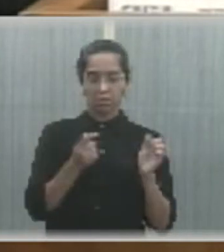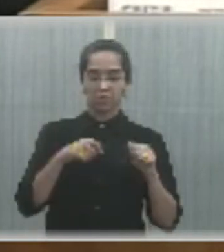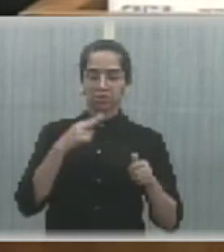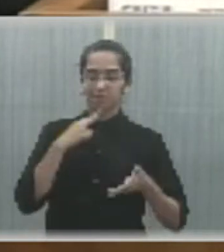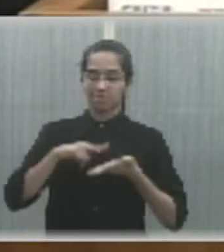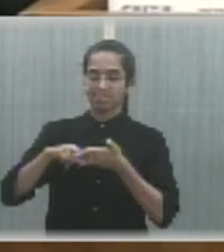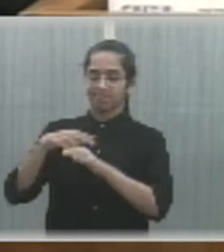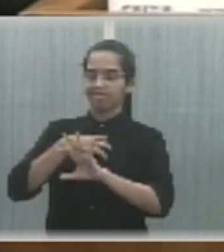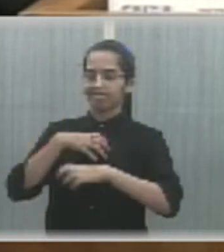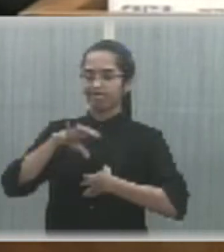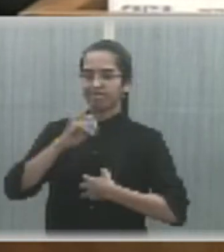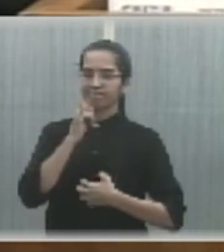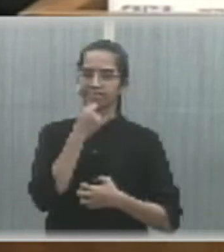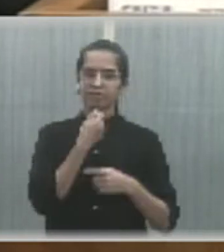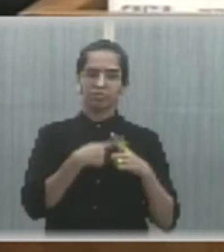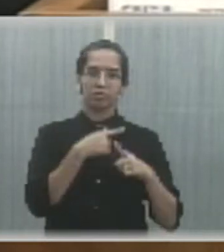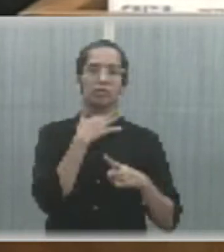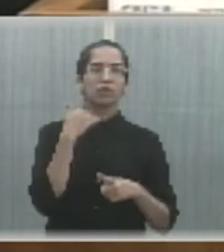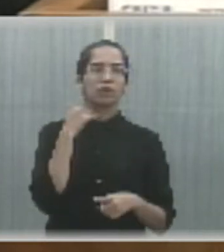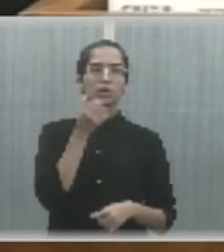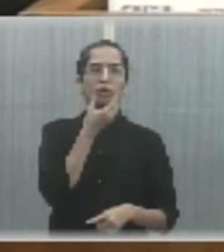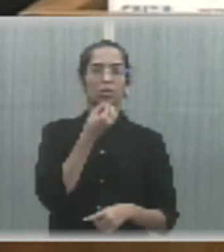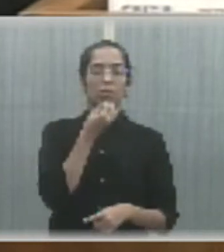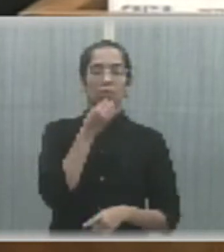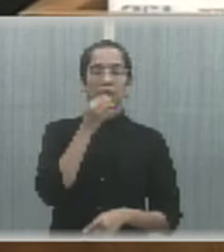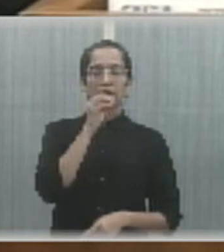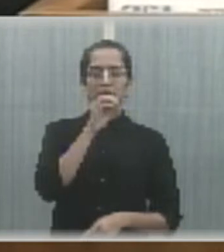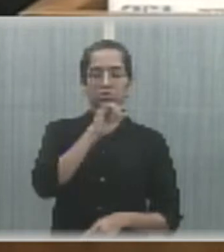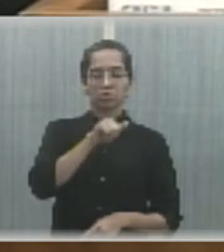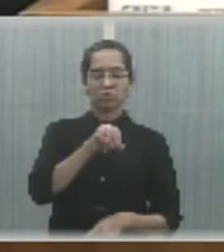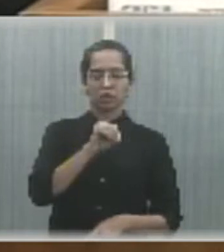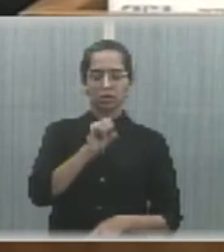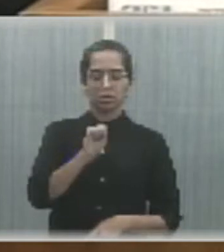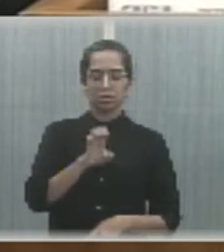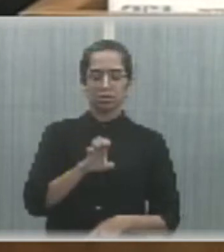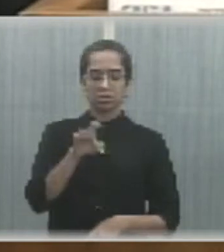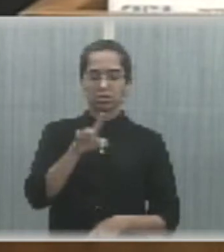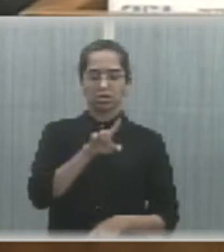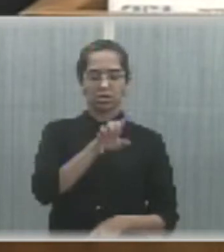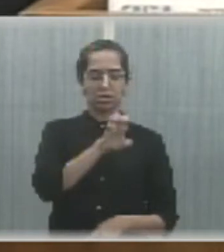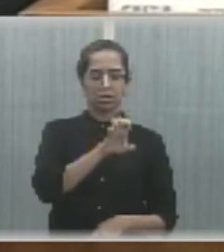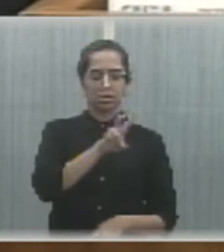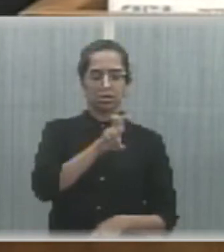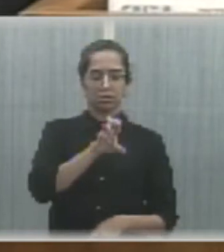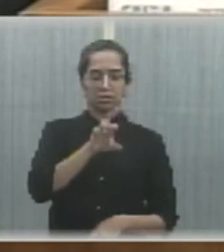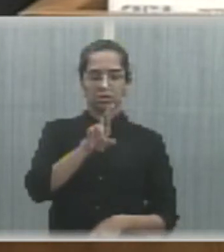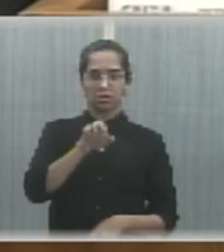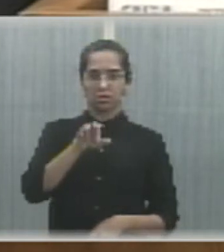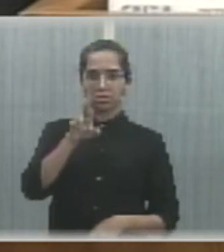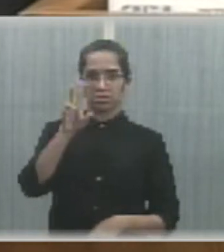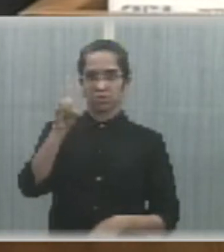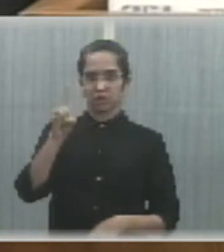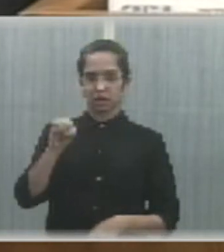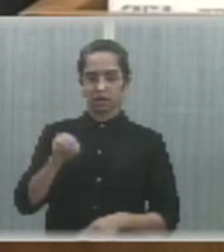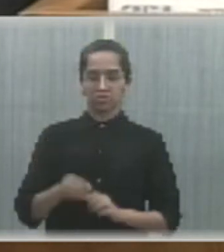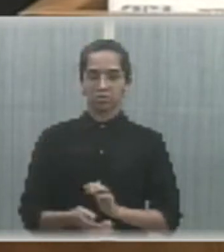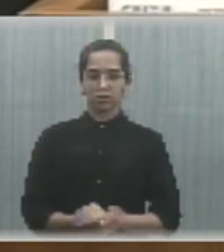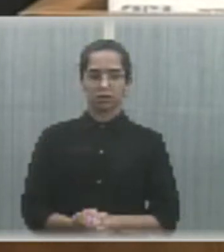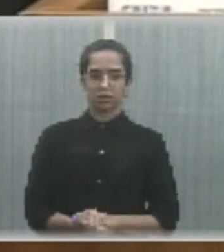pelo falecimento do engenheiro agrônomo senhor José Verardo Moraes de Oliveira.